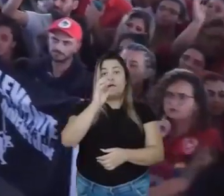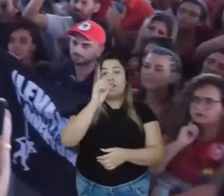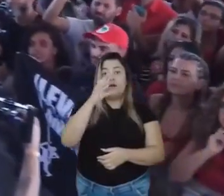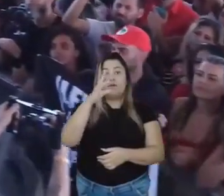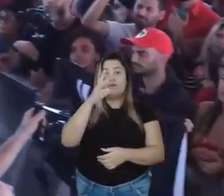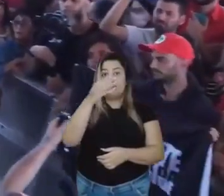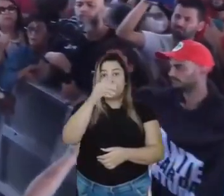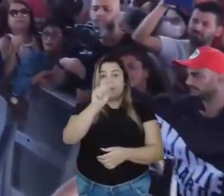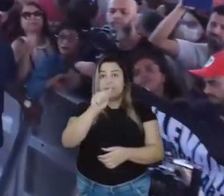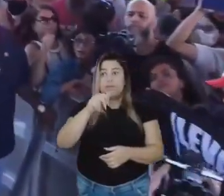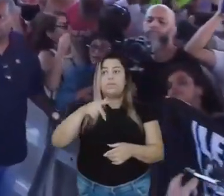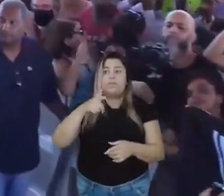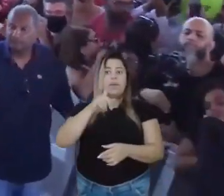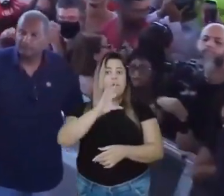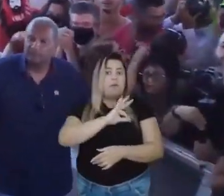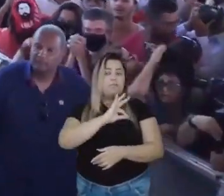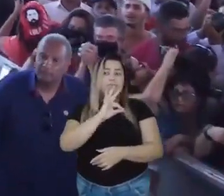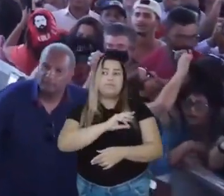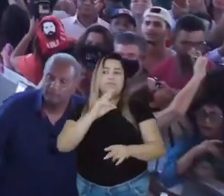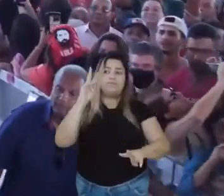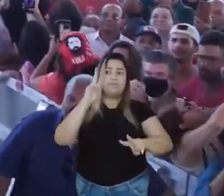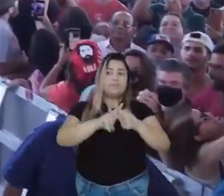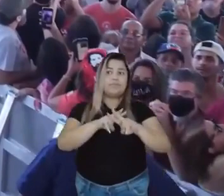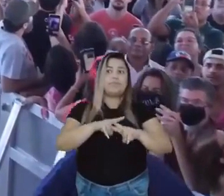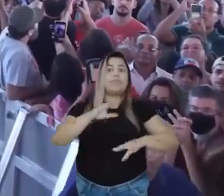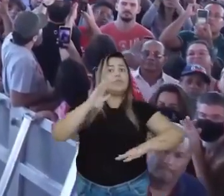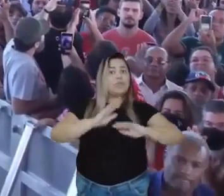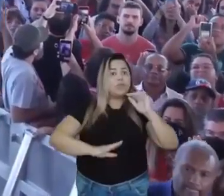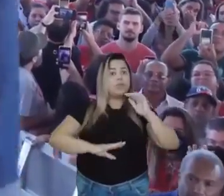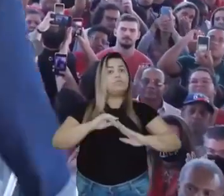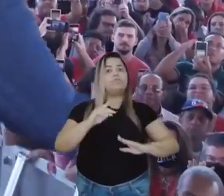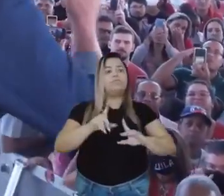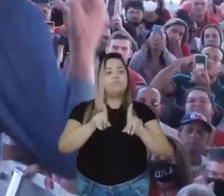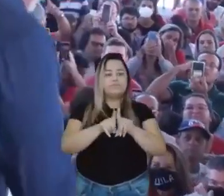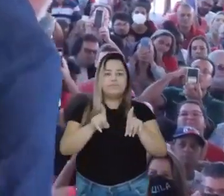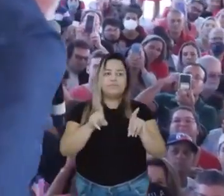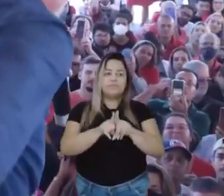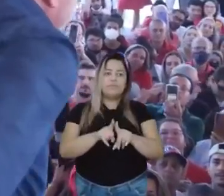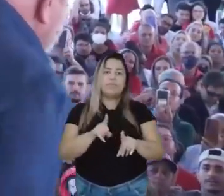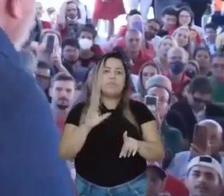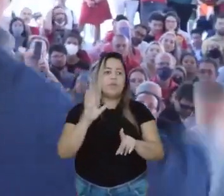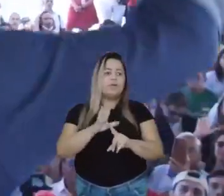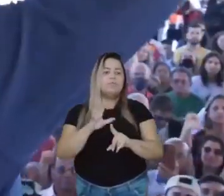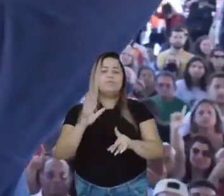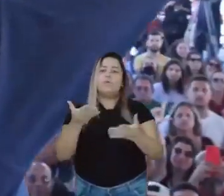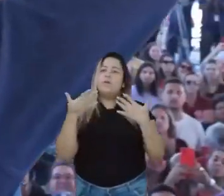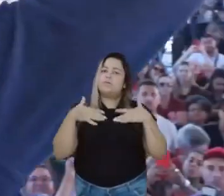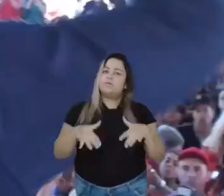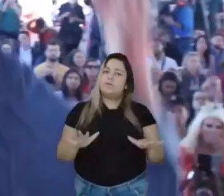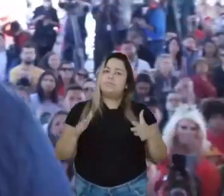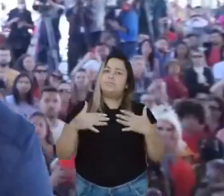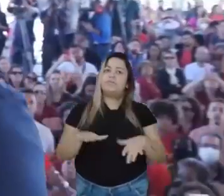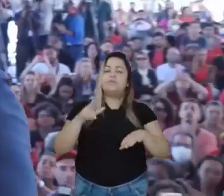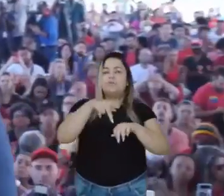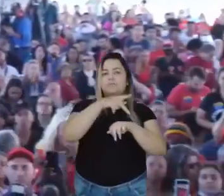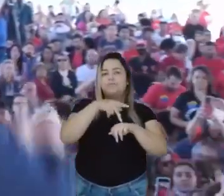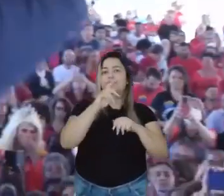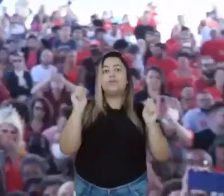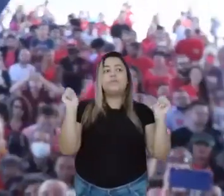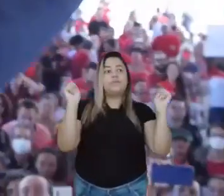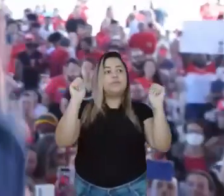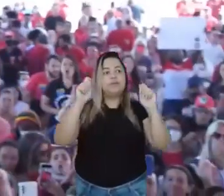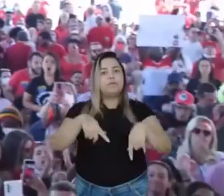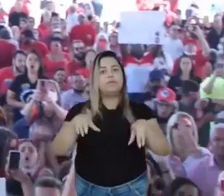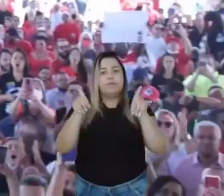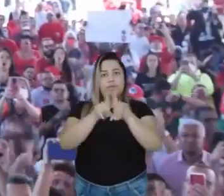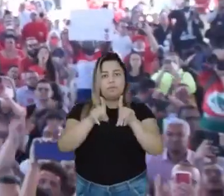quer importunar a vida do povo na sua tranquilidade. Esse país está precisando é de mais escola, é de